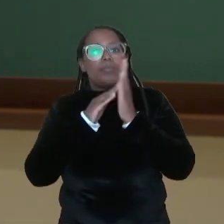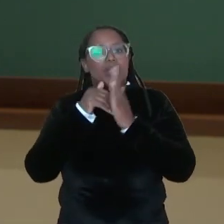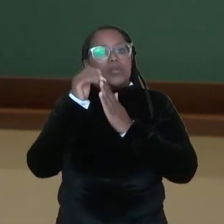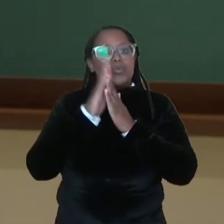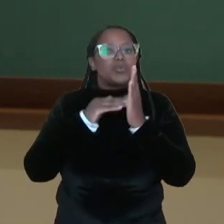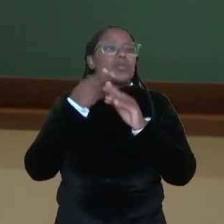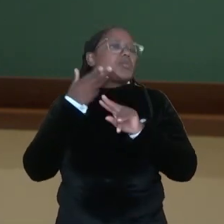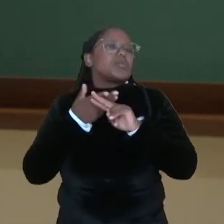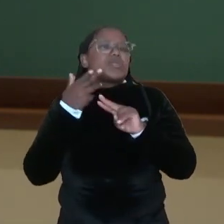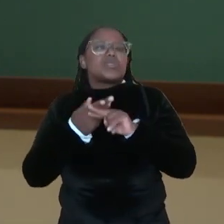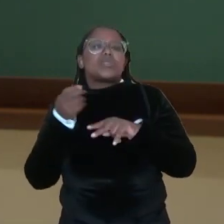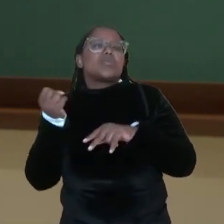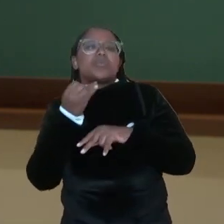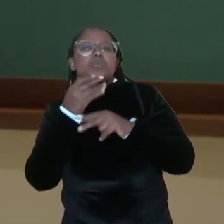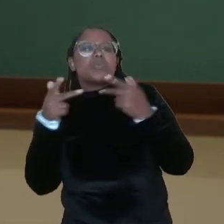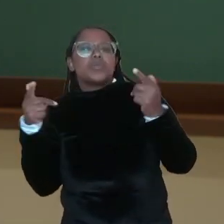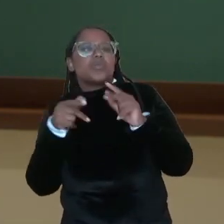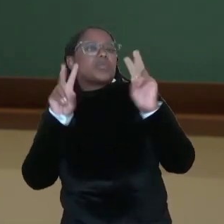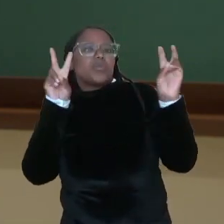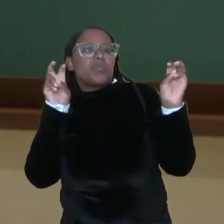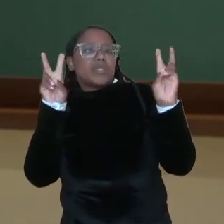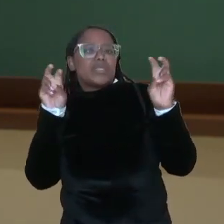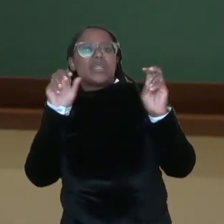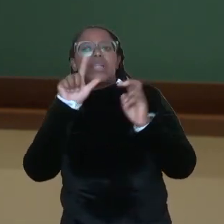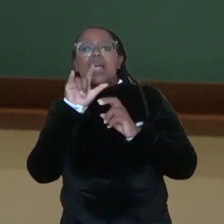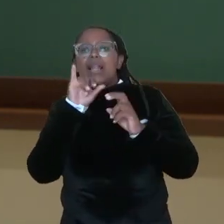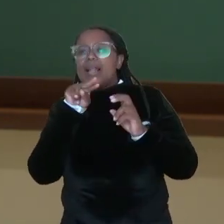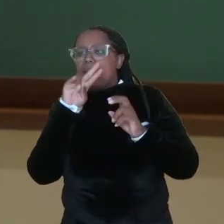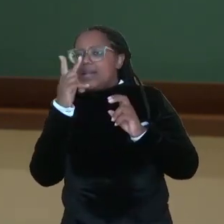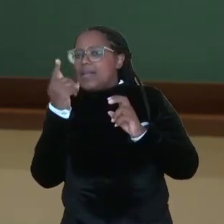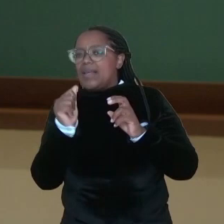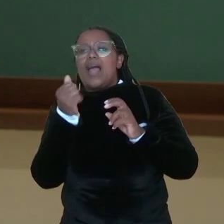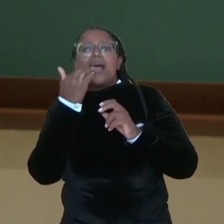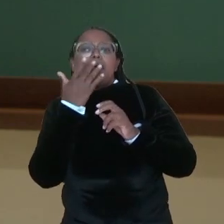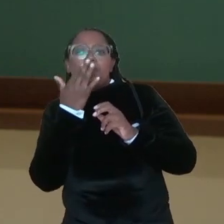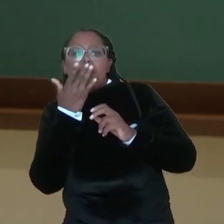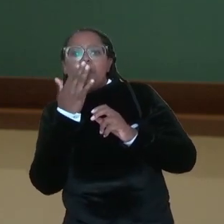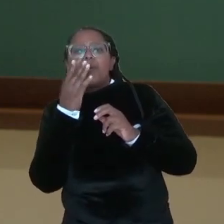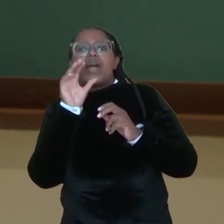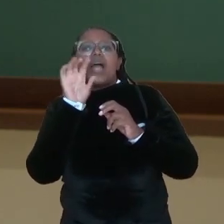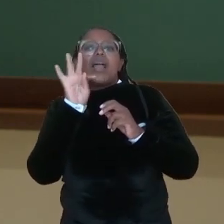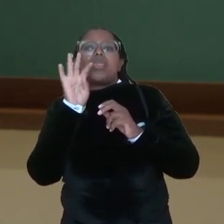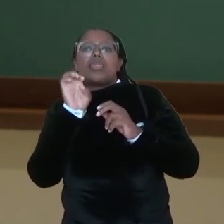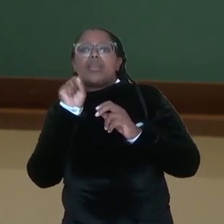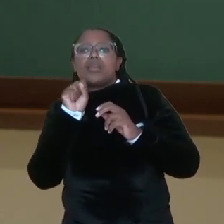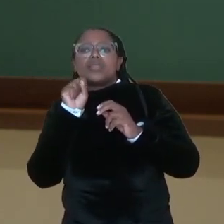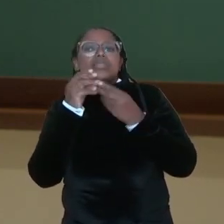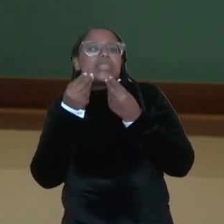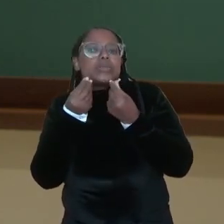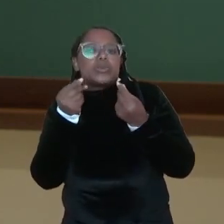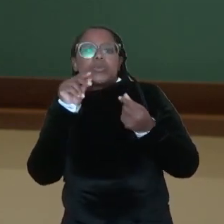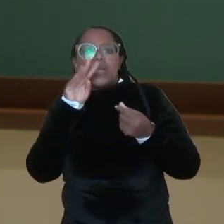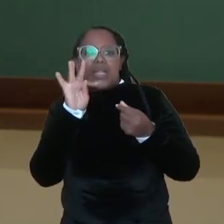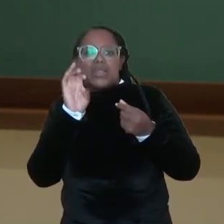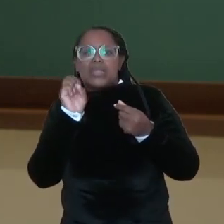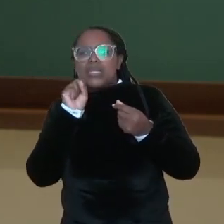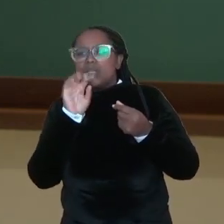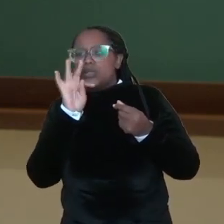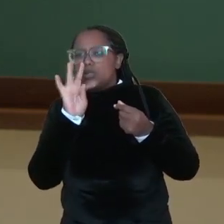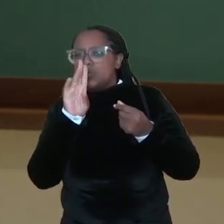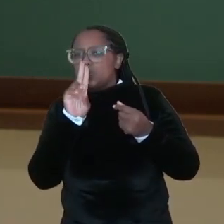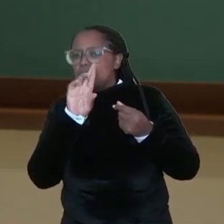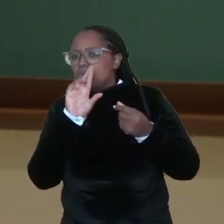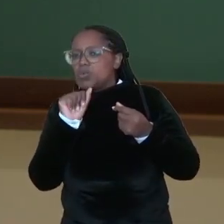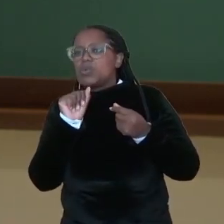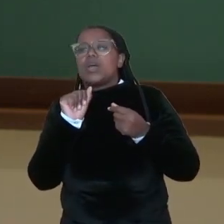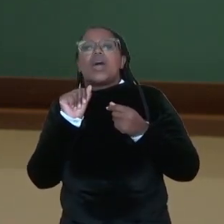elementos chamados elementos de composição, por exemplo, linha, cor, textura, ponto. Então, quando nós vamos desenhar, naturalmente nós vamos